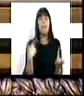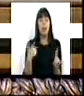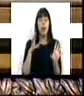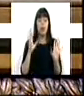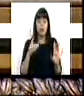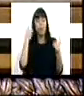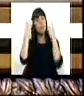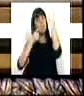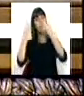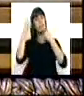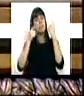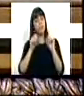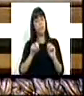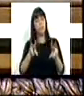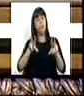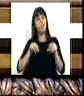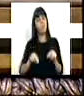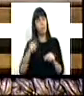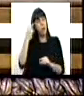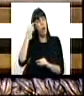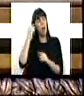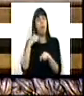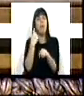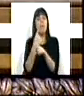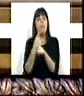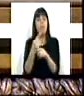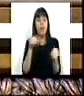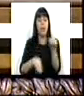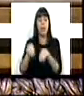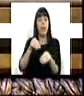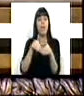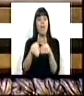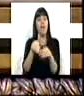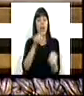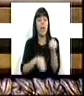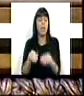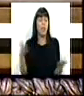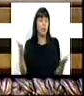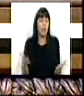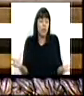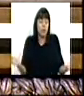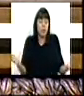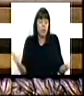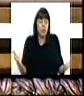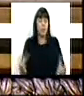não só a pensar na tal saída limpa, como também a pensar nas eleições que aí vinham. Ora,